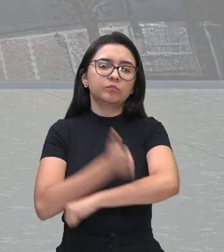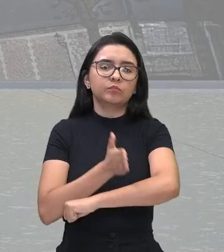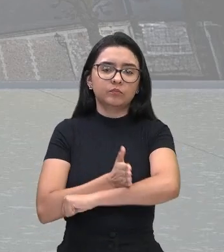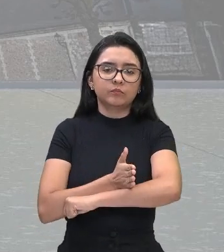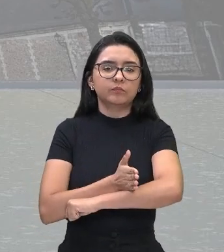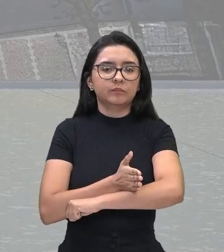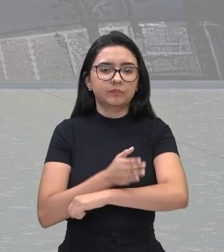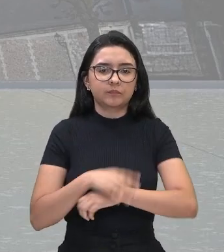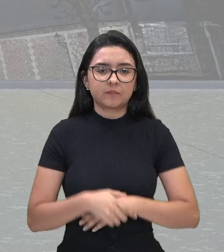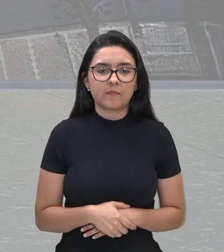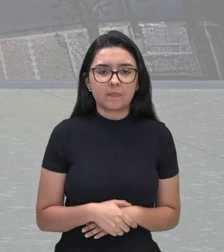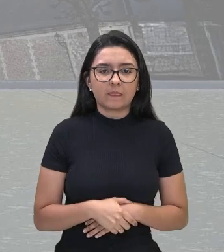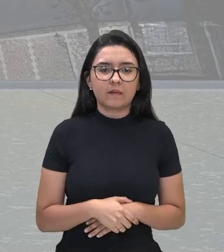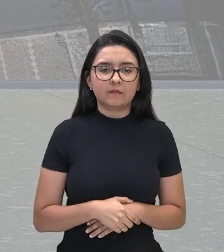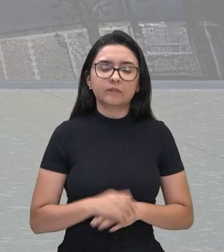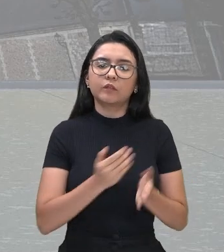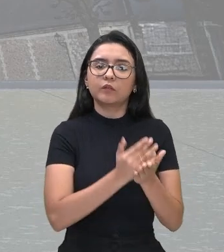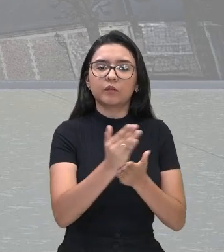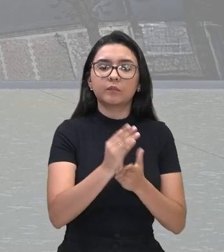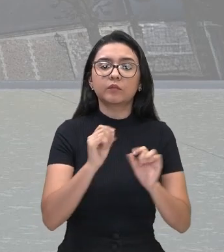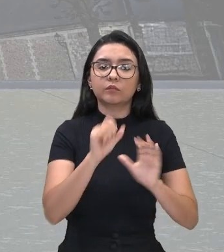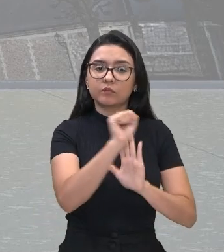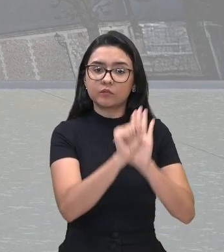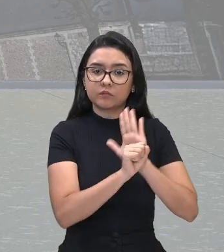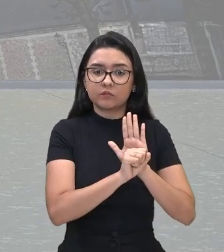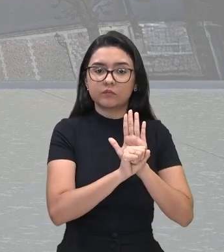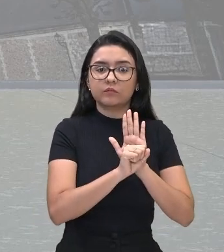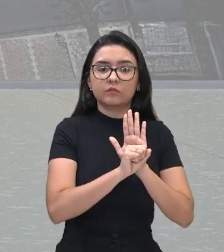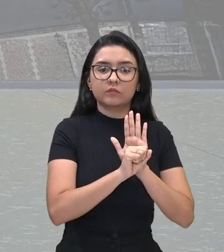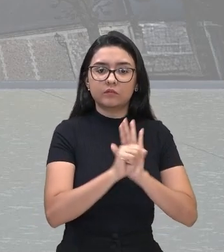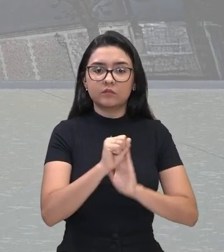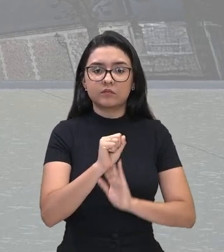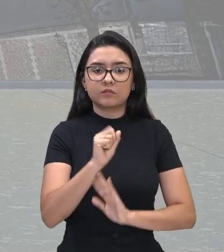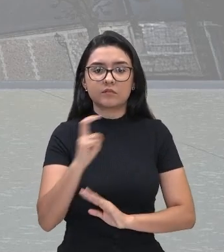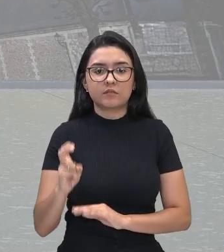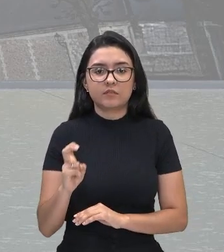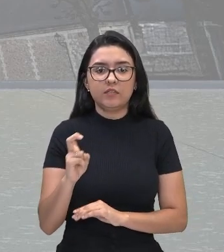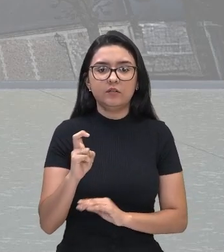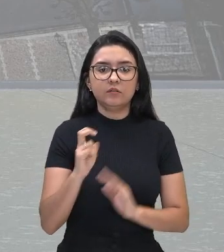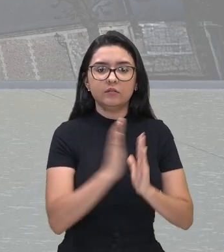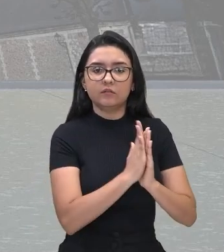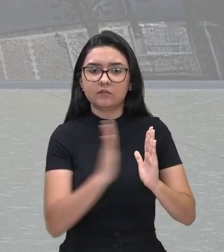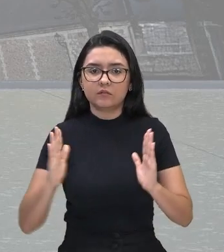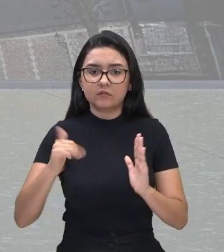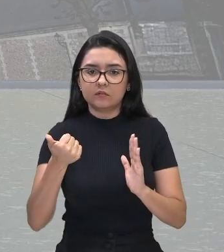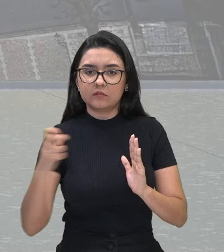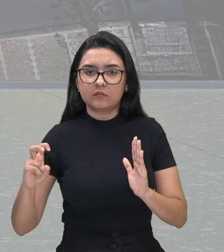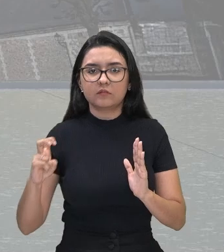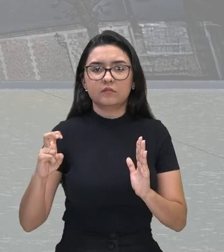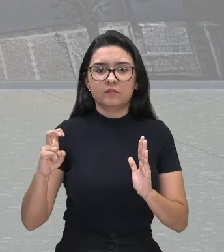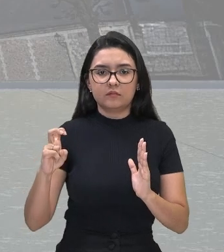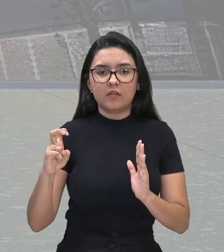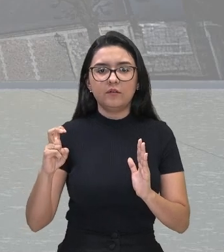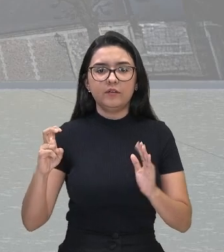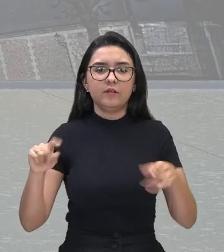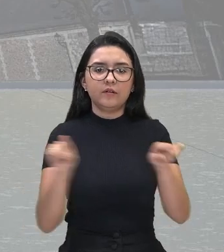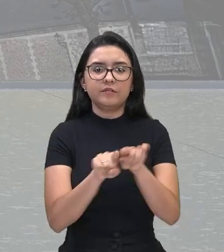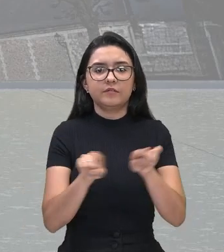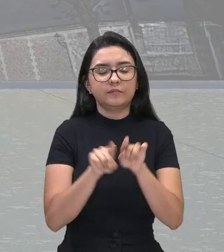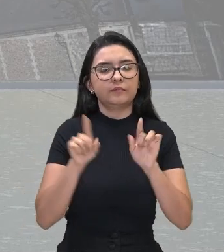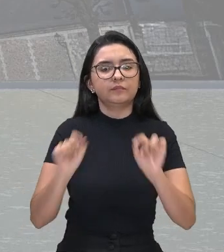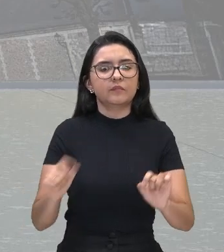período. Ela iniciou no século V até o século XV. Então, durante